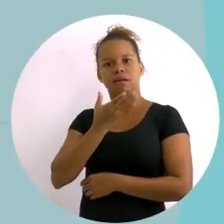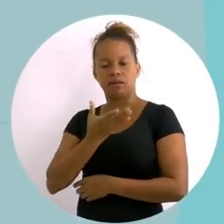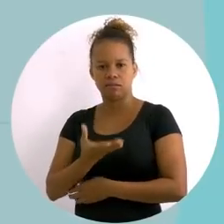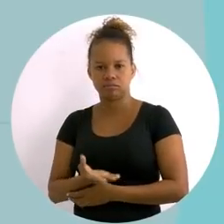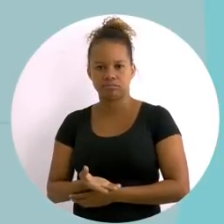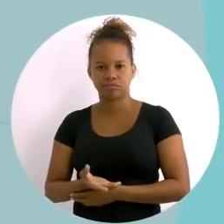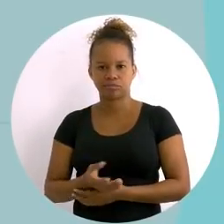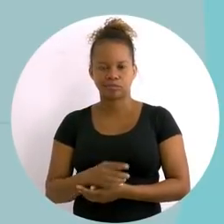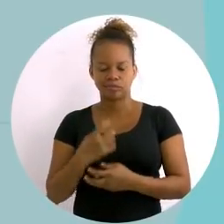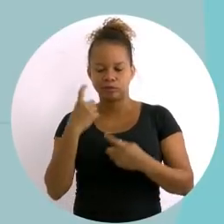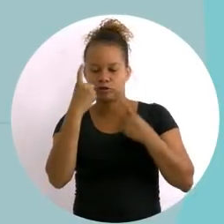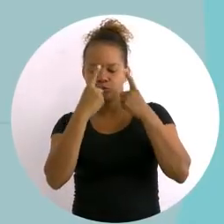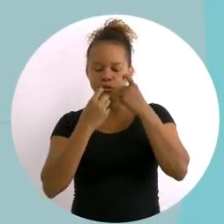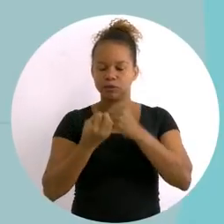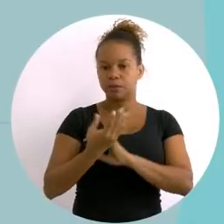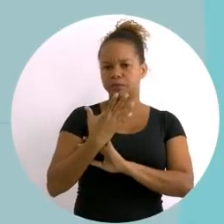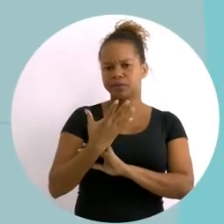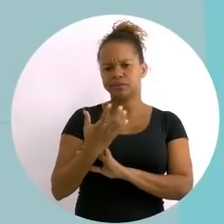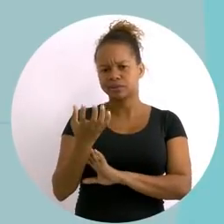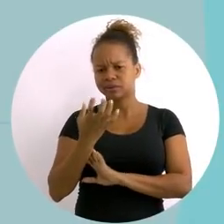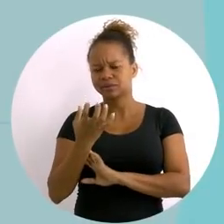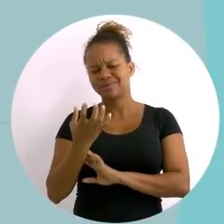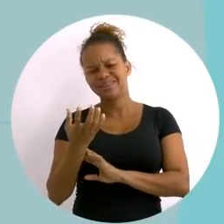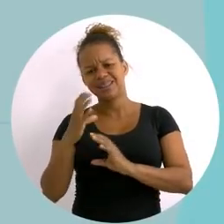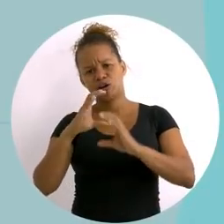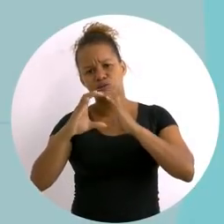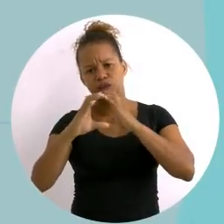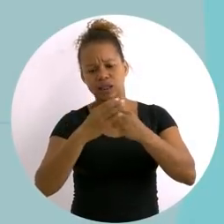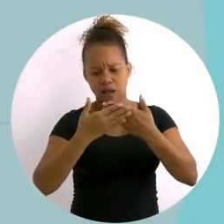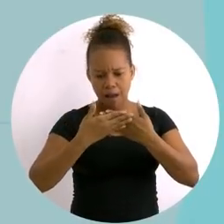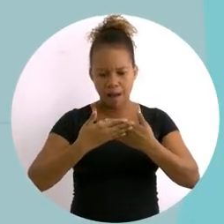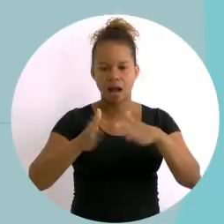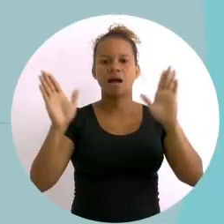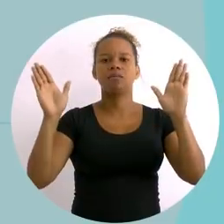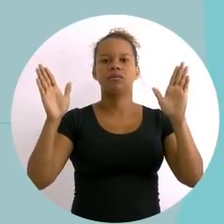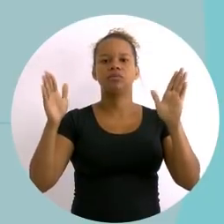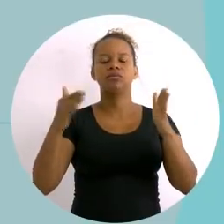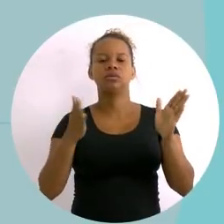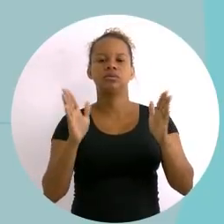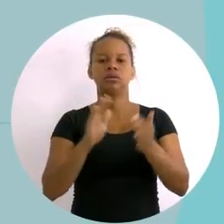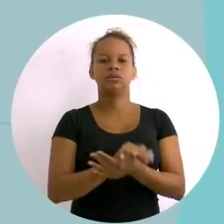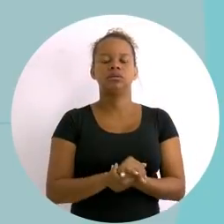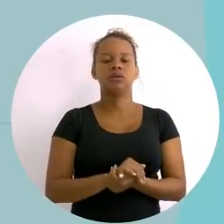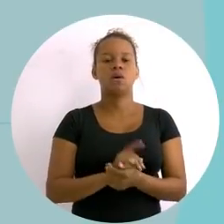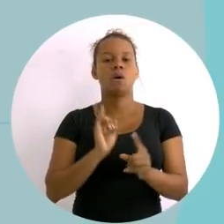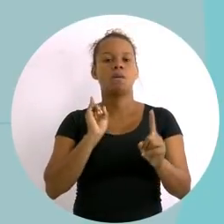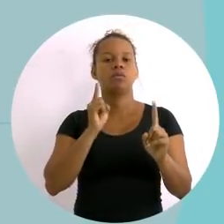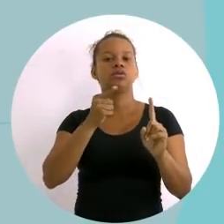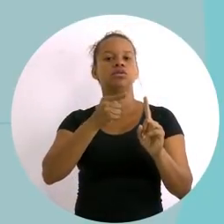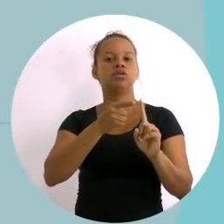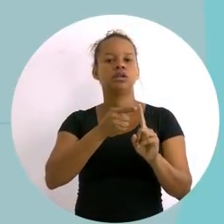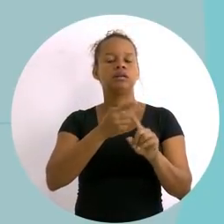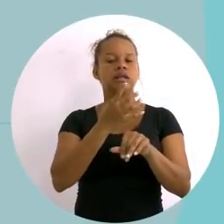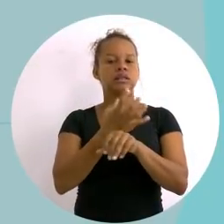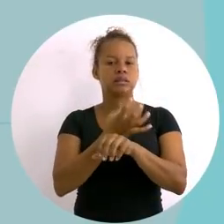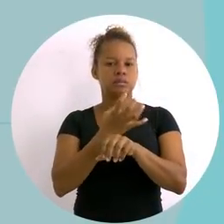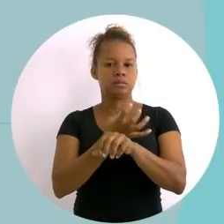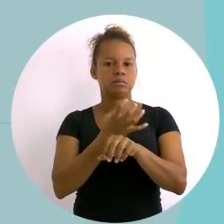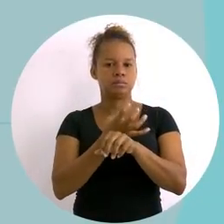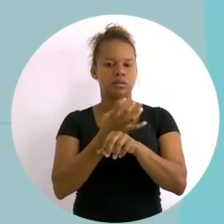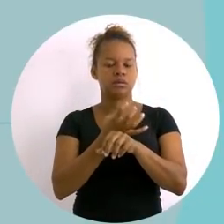bem. Quer queira ou quer não, comunicação abre muitas portas. E o objetivo dessa sua disciplina é